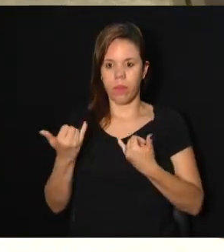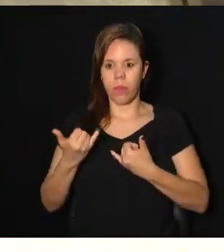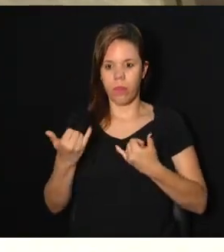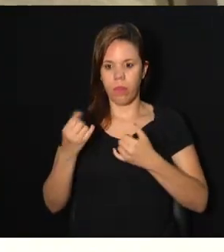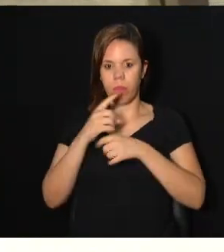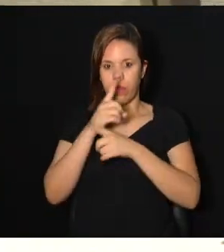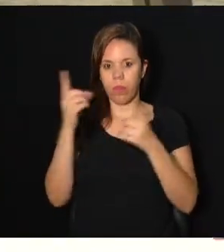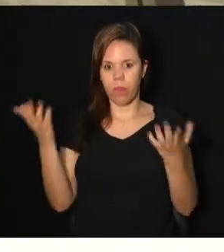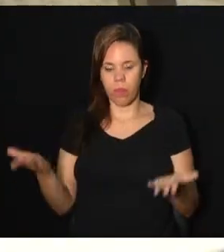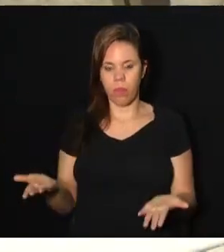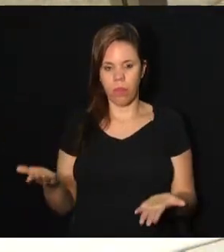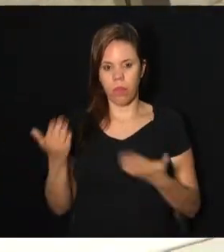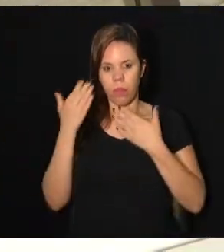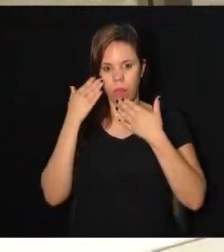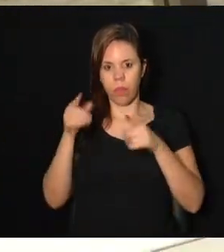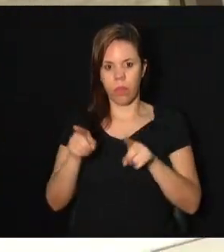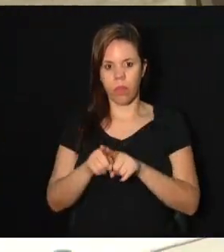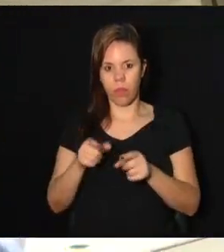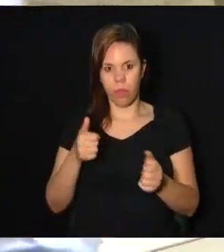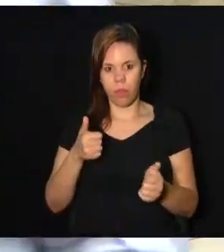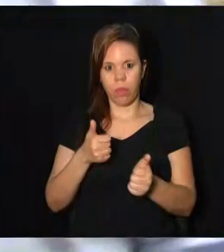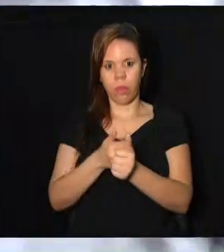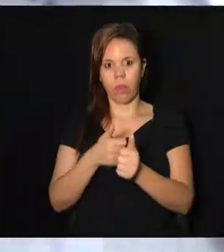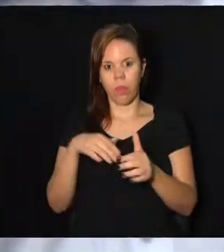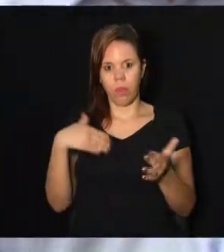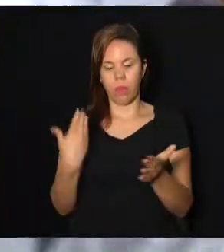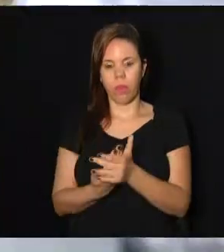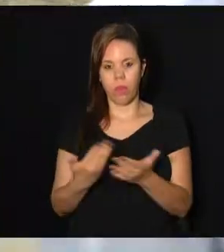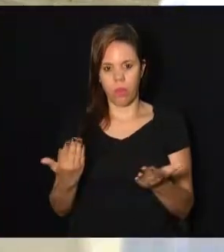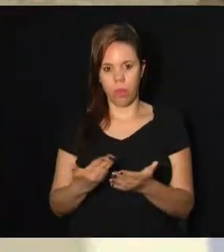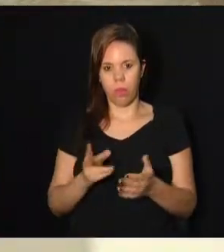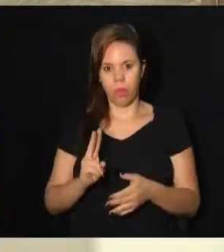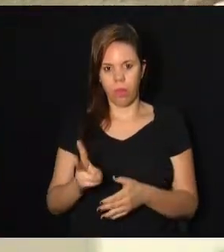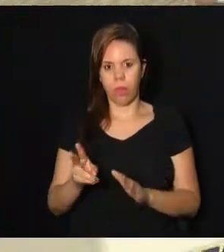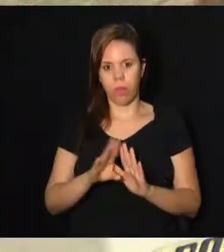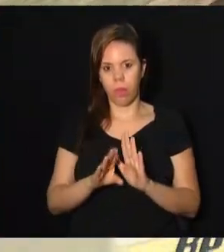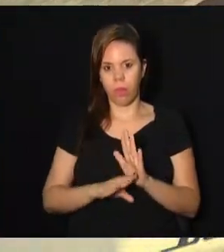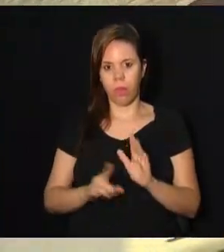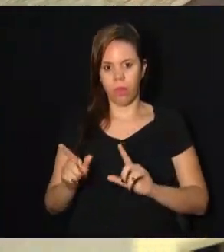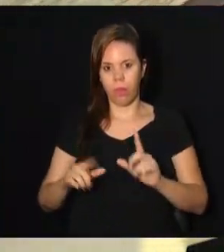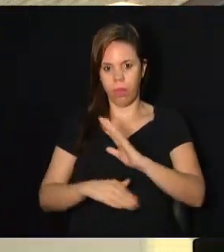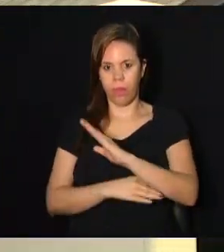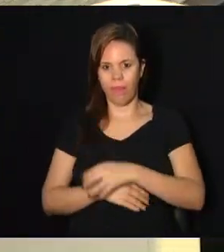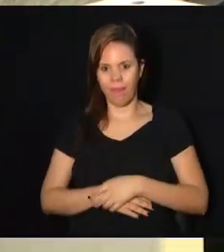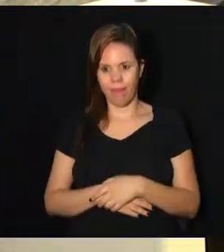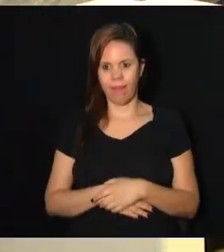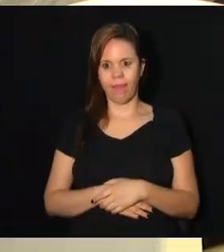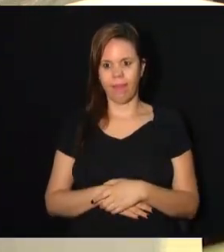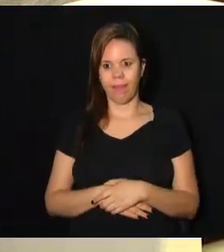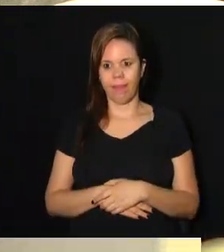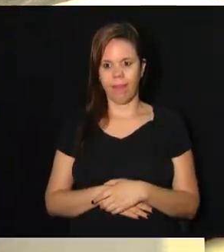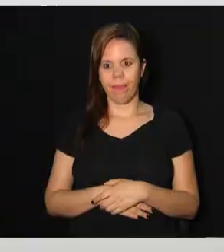um ótimo dia, obrigada a você também que nos acompanhou até agora e continue na programação da TV Câmara.